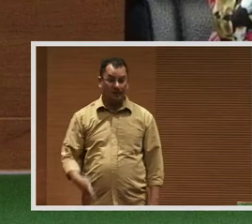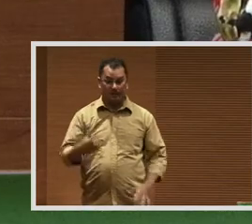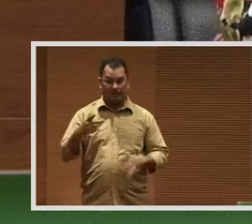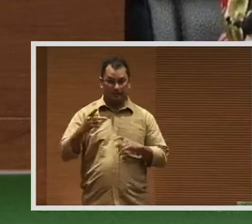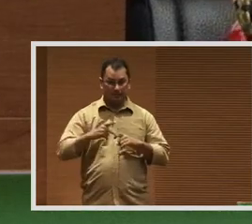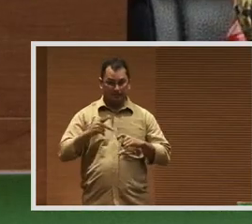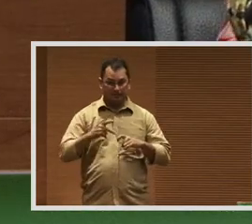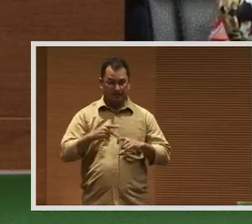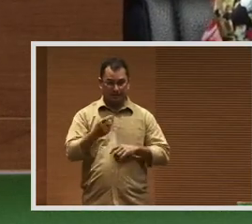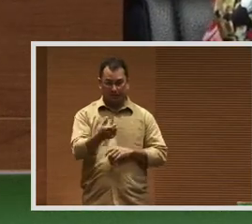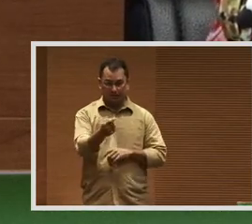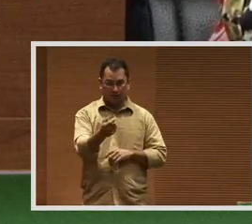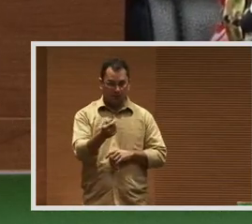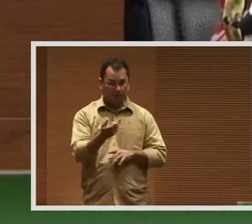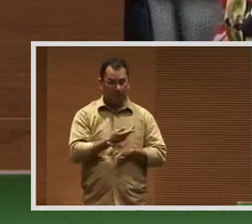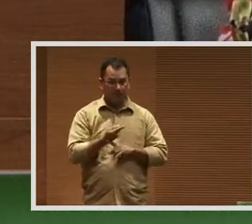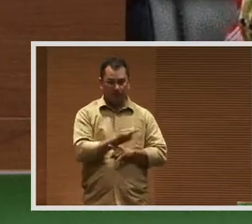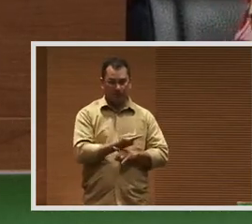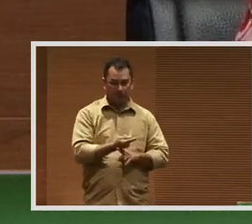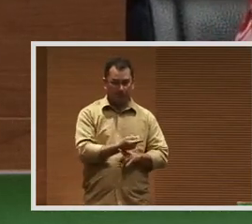tem pouca procura?